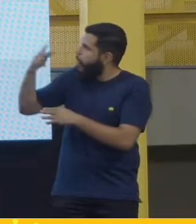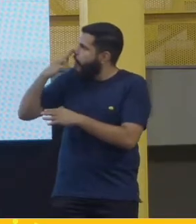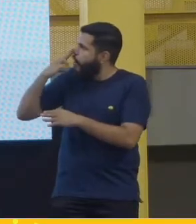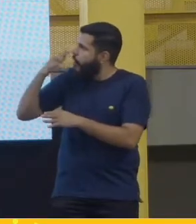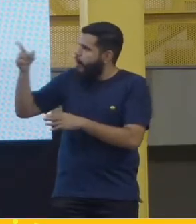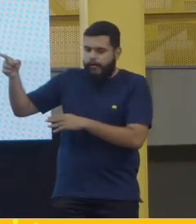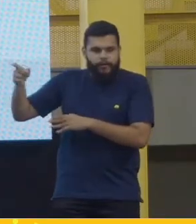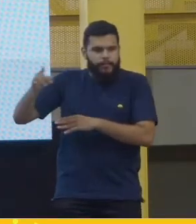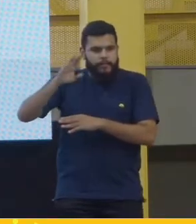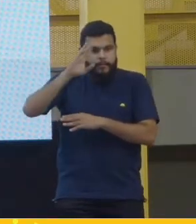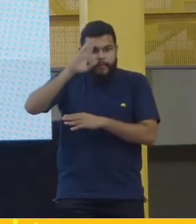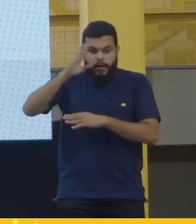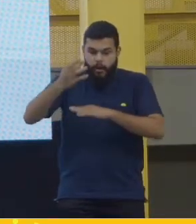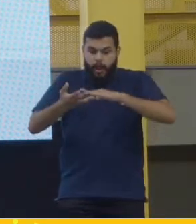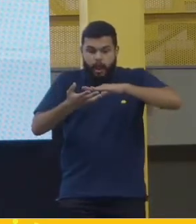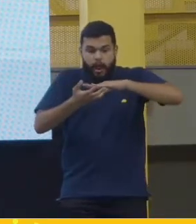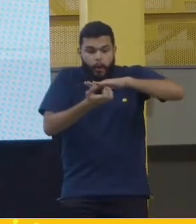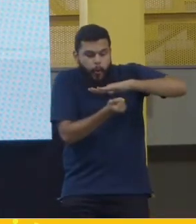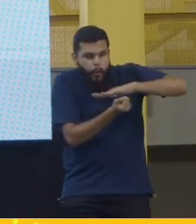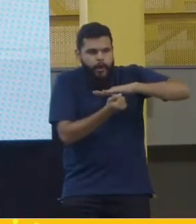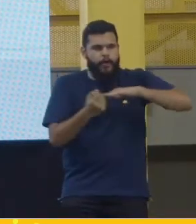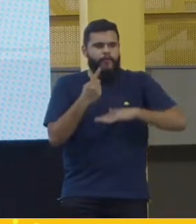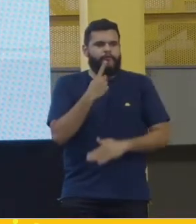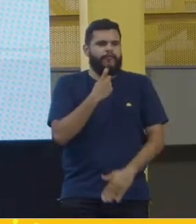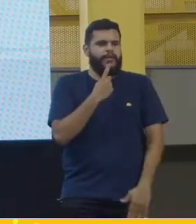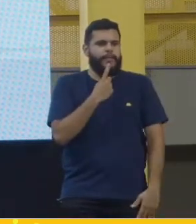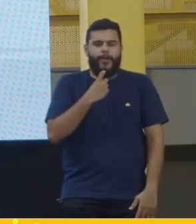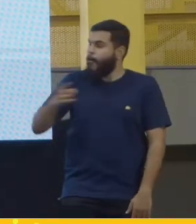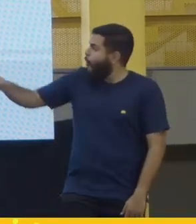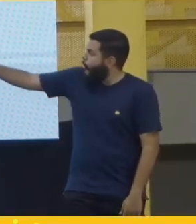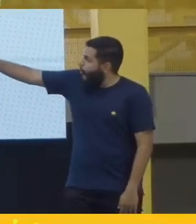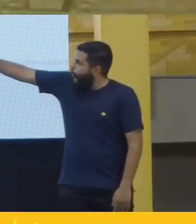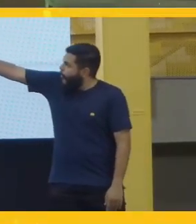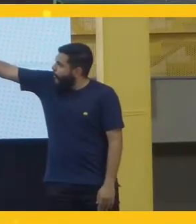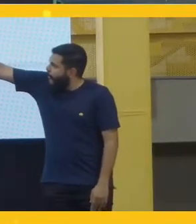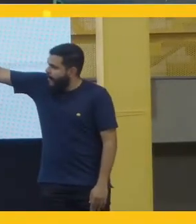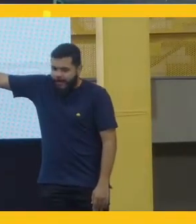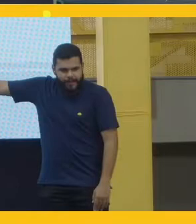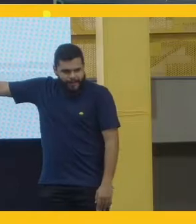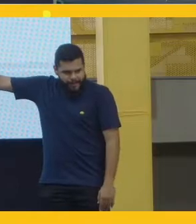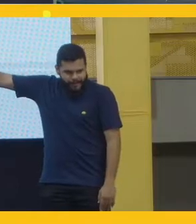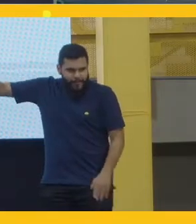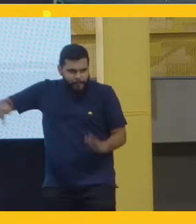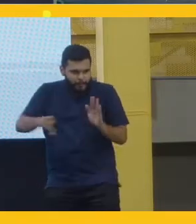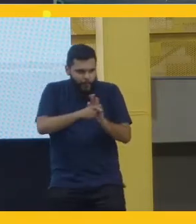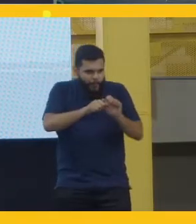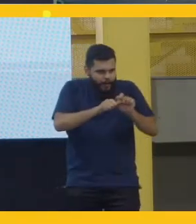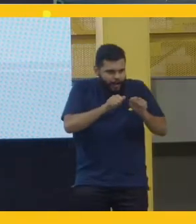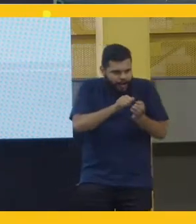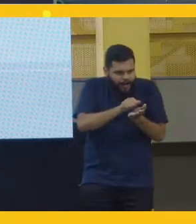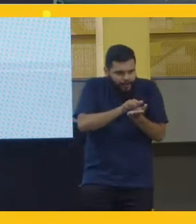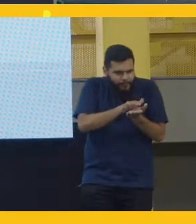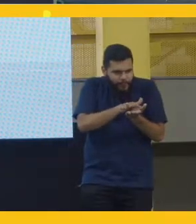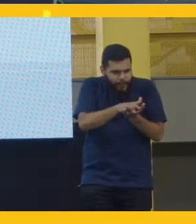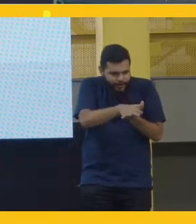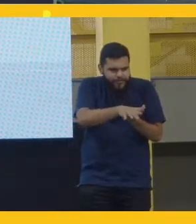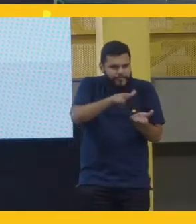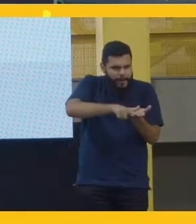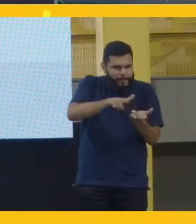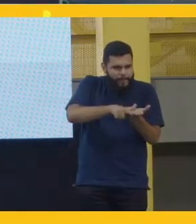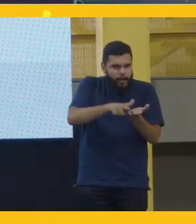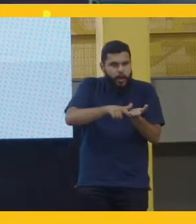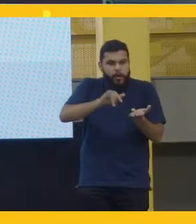o vermelho. Então a tinta da impressora, ela é feita para absorver